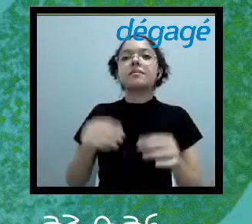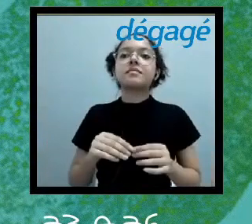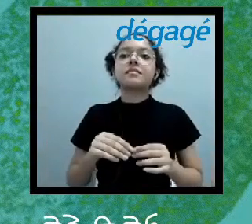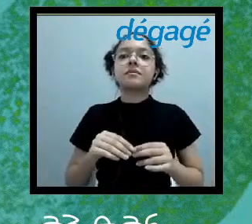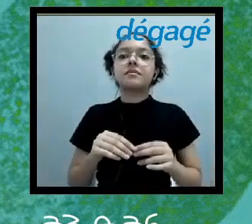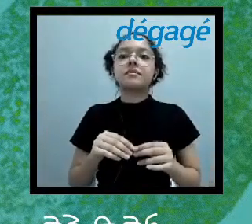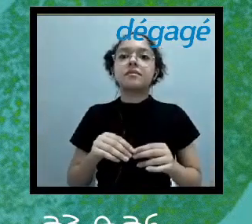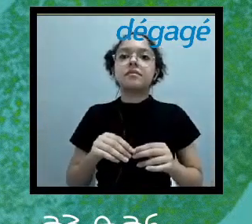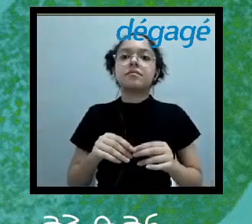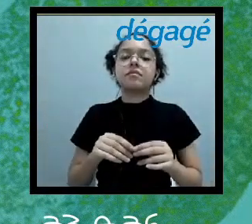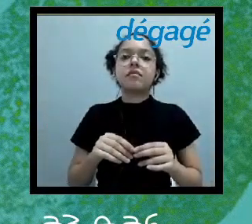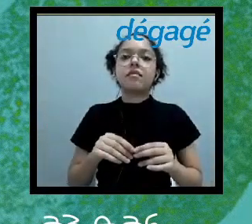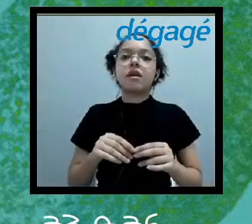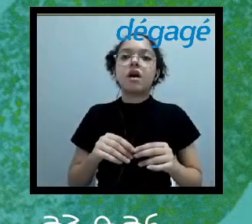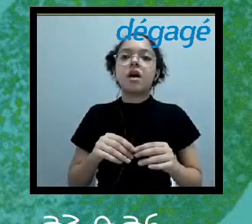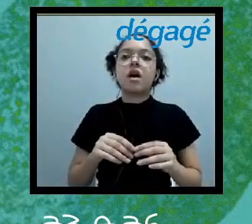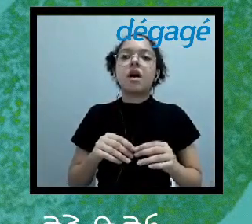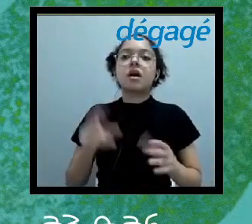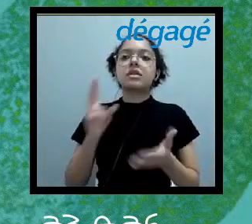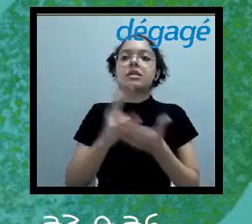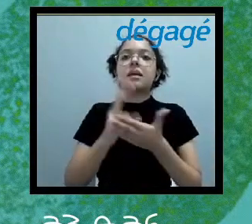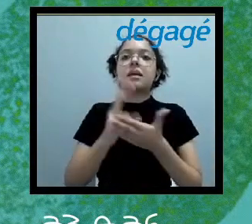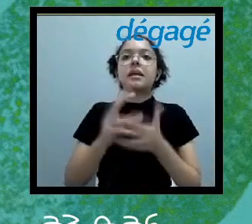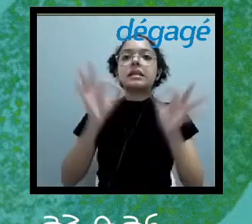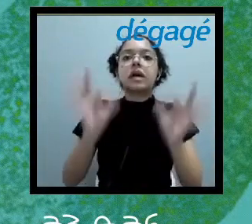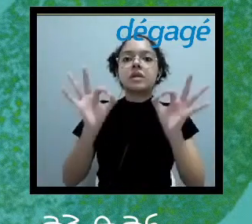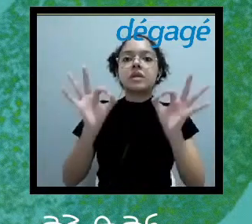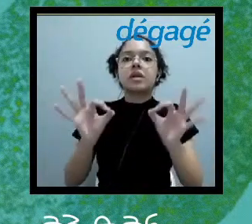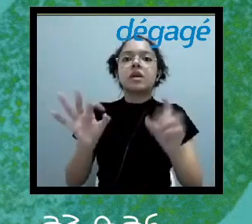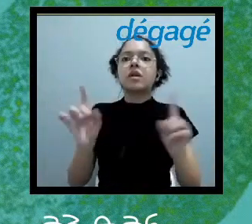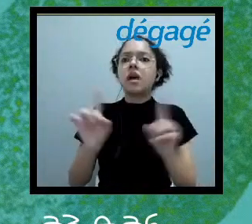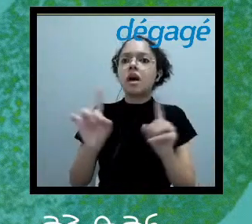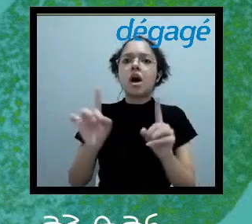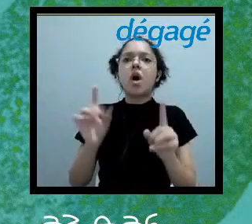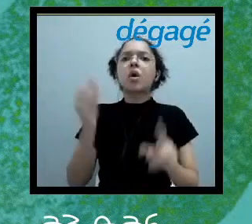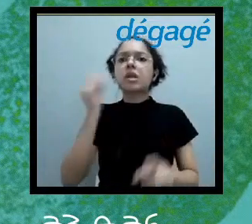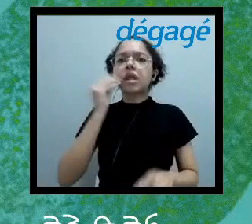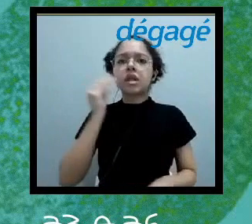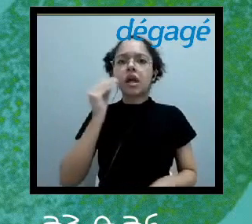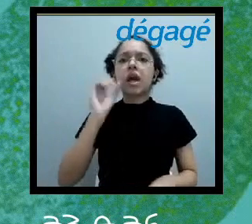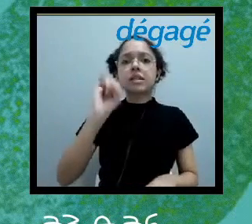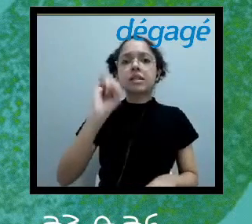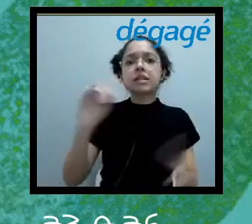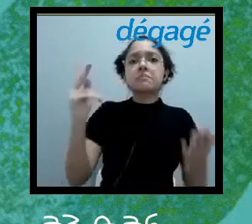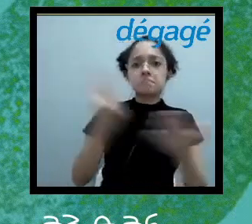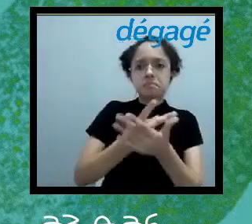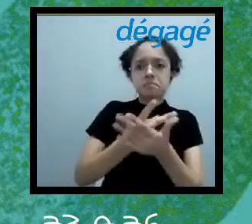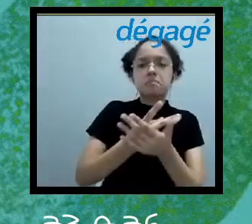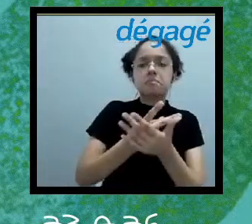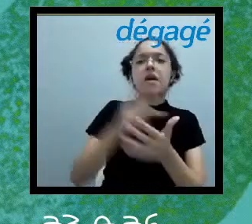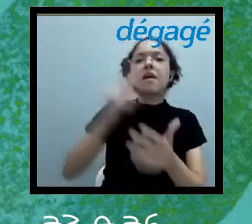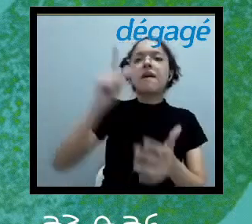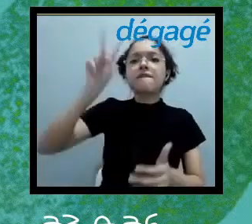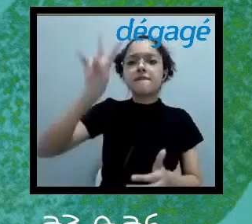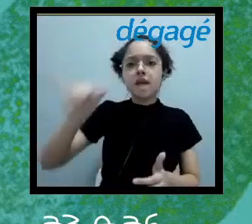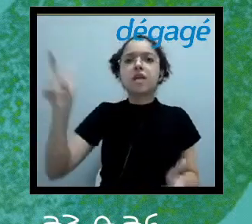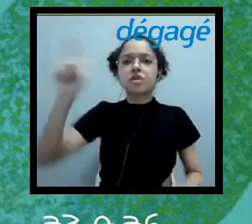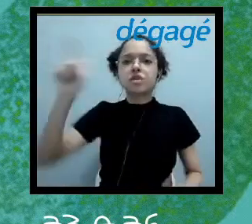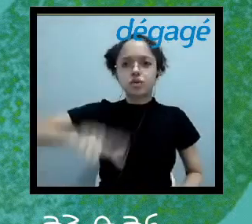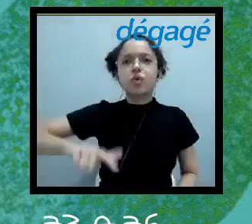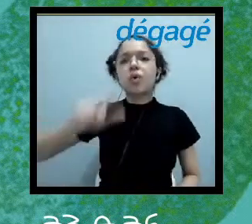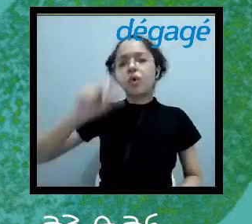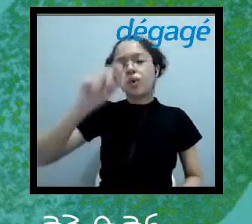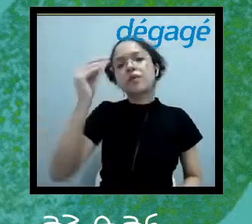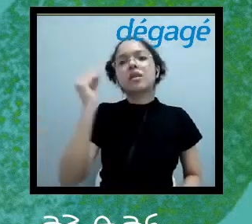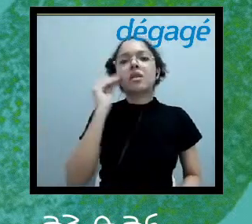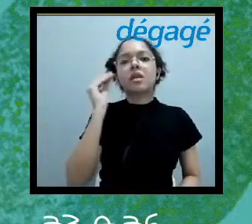não é uma coisa de tentativa, acerto e erro, mas é de estabelecer uma comunicação para realmente acabar com essa história de que essas pessoas não